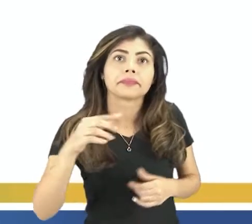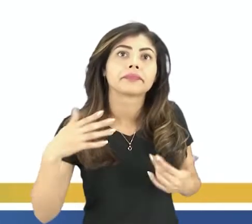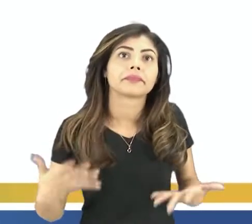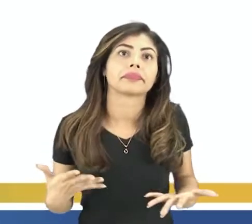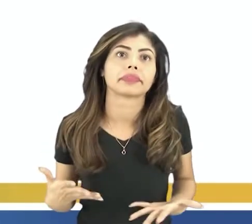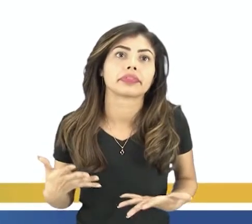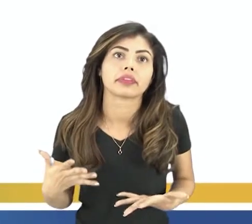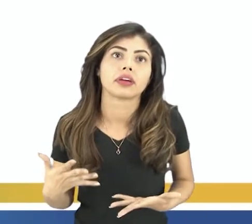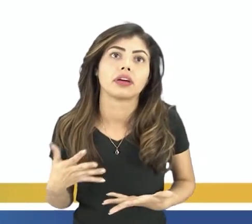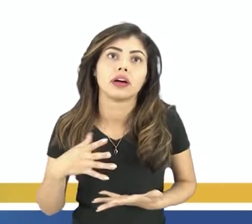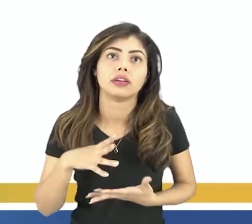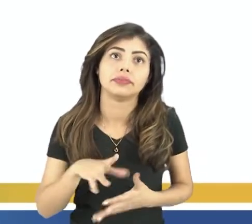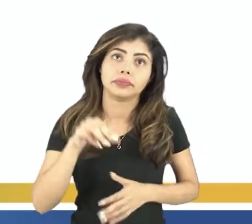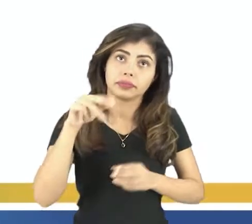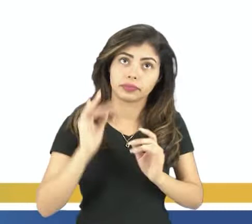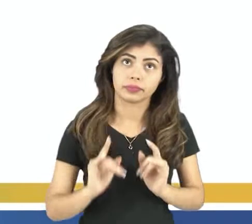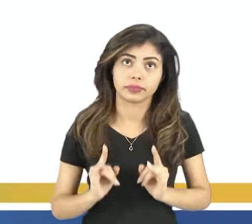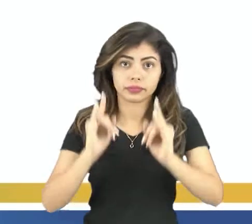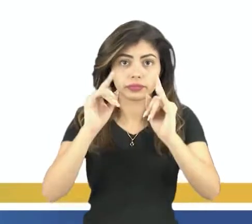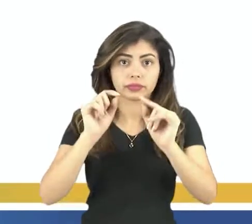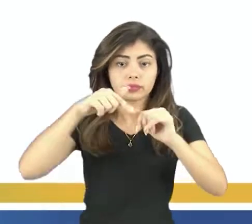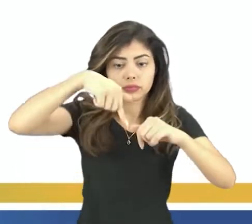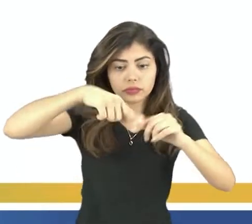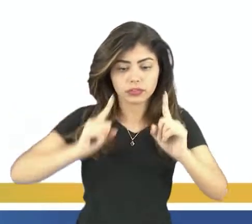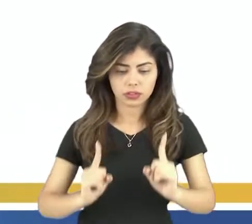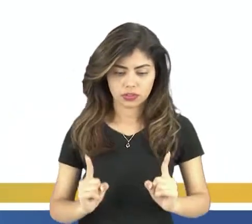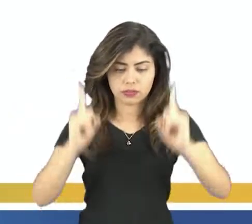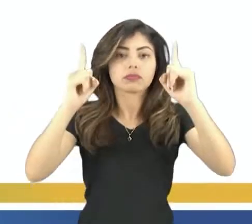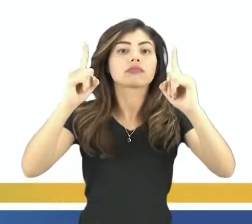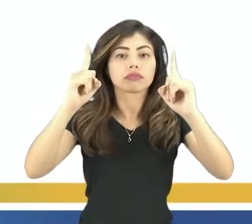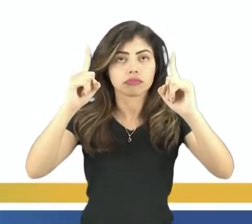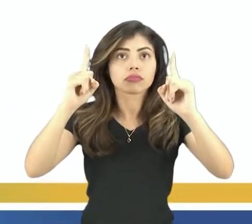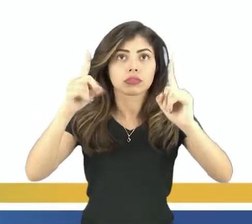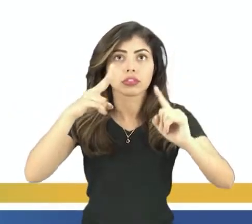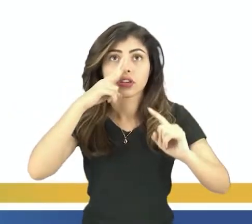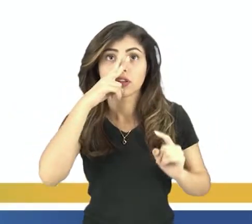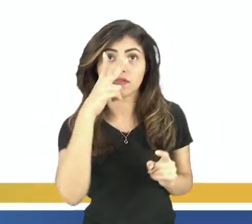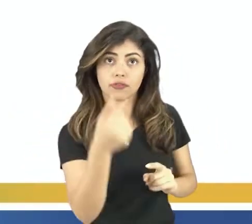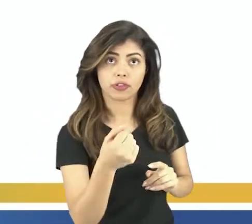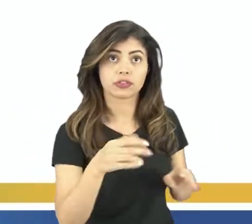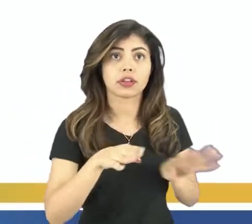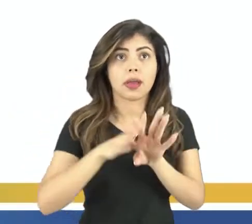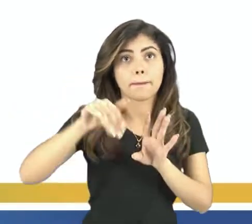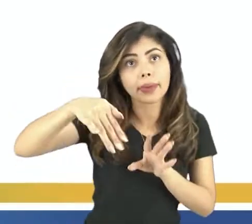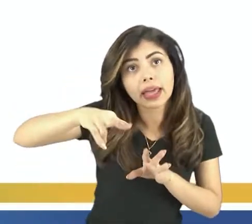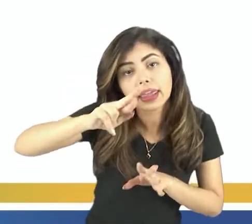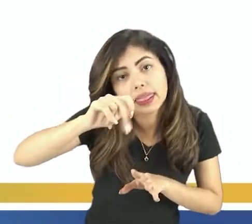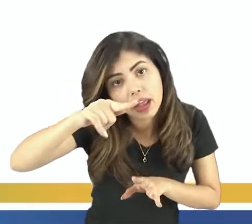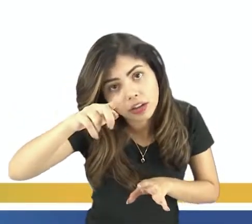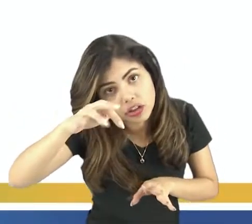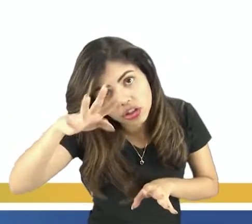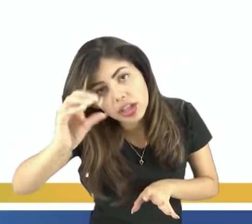equação, a carga ali está em módulo, pode ser chamada de força magnética ou diretamente de força de Lorentz. Foi quem